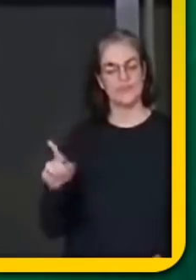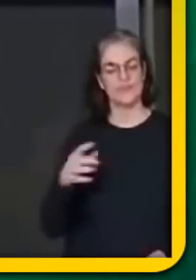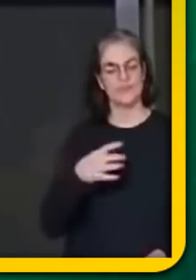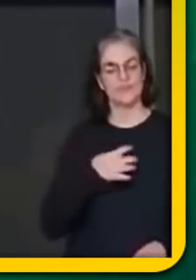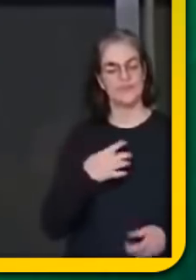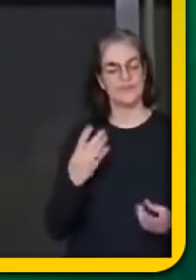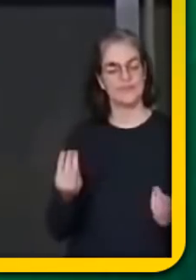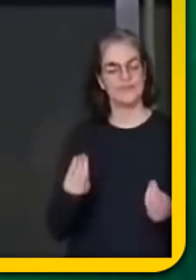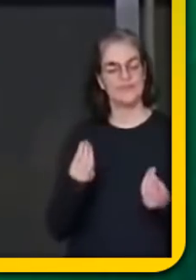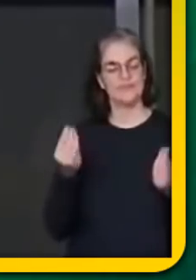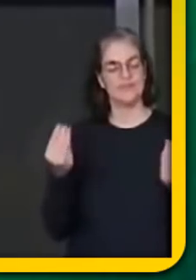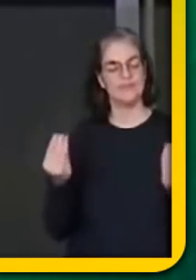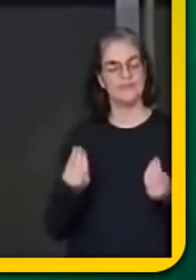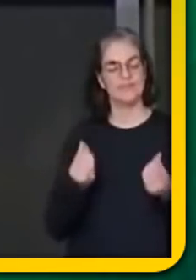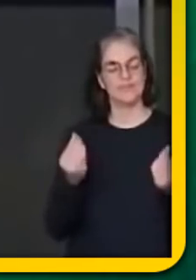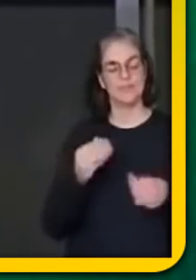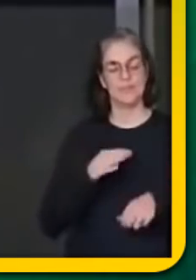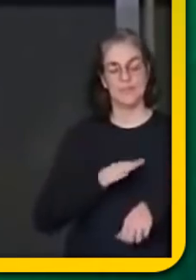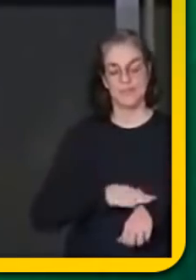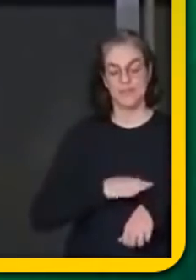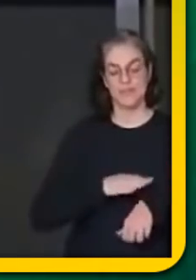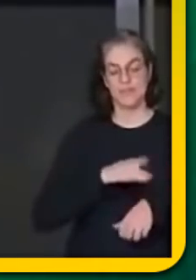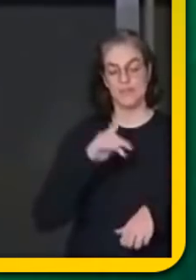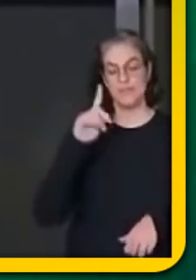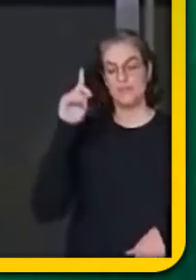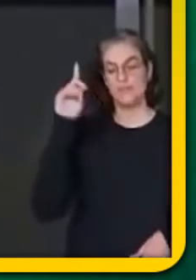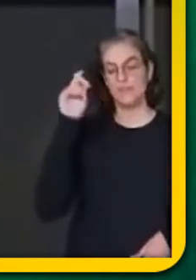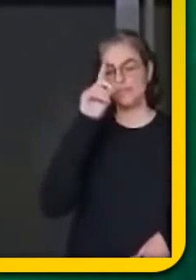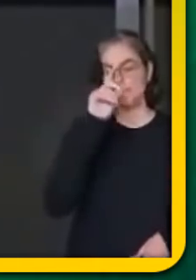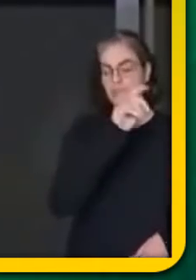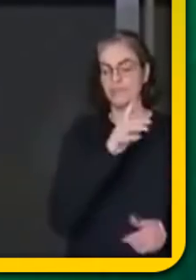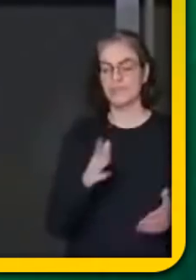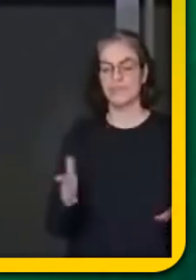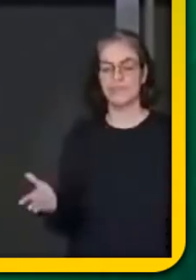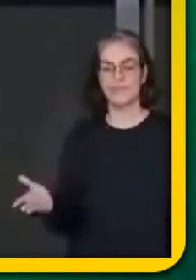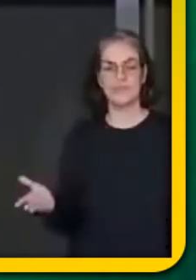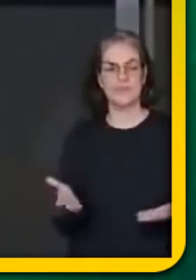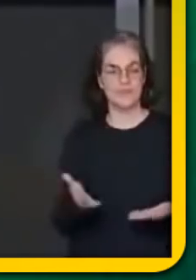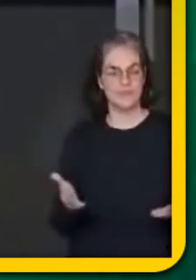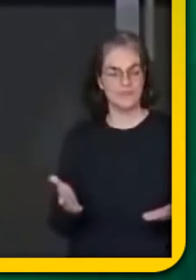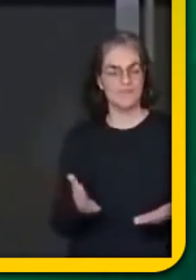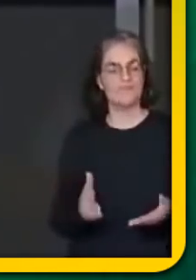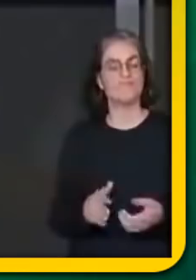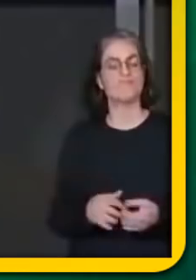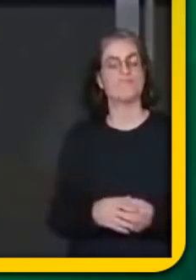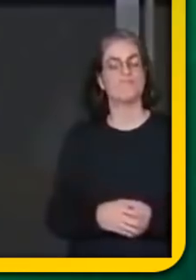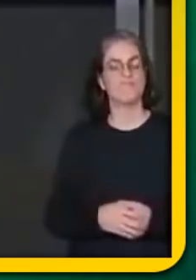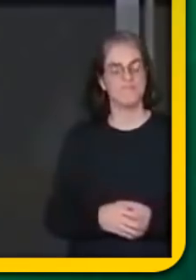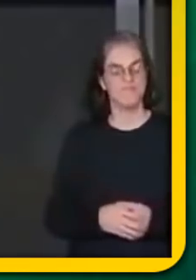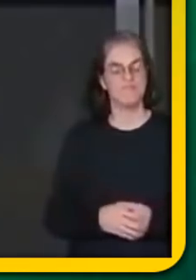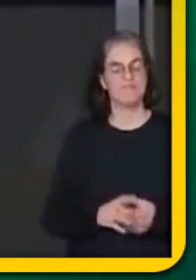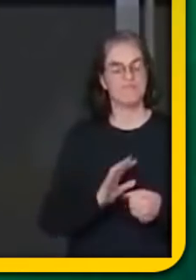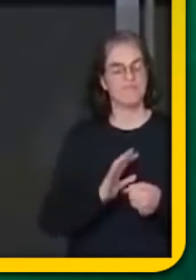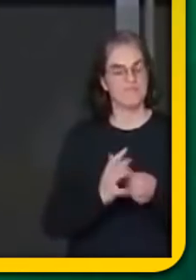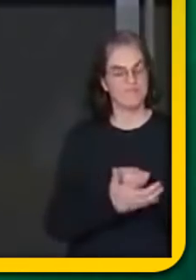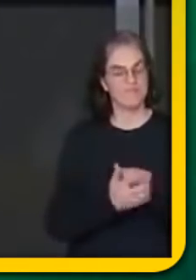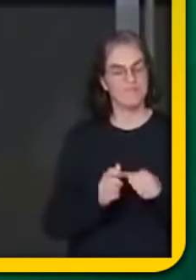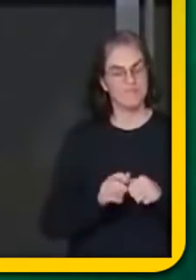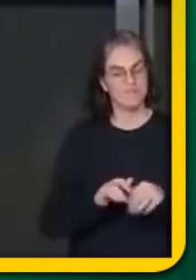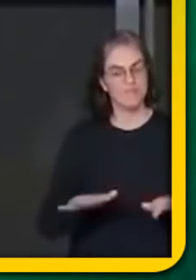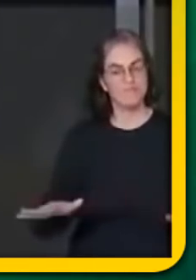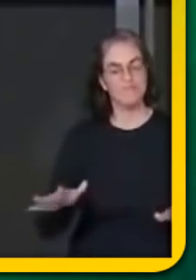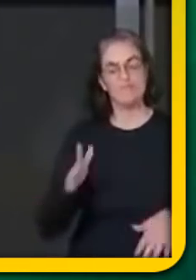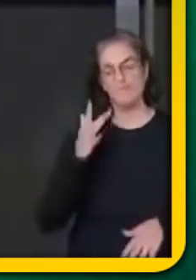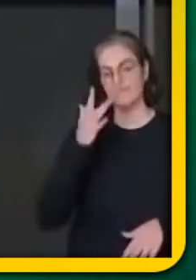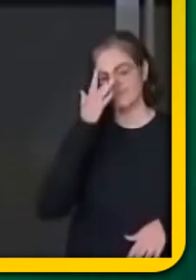entender que, no momento difícil que nós estamos vivendo, pandemia, os aposentados viraram os